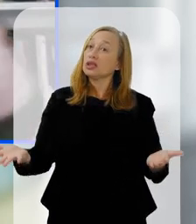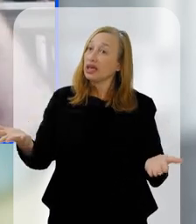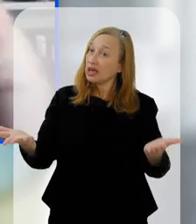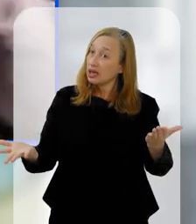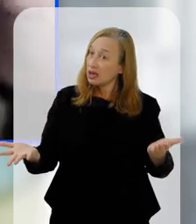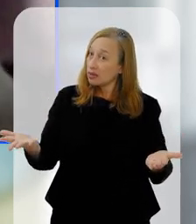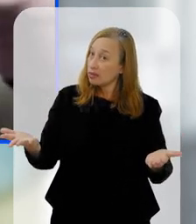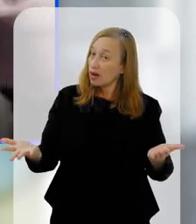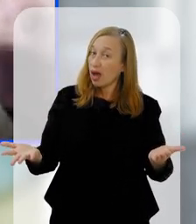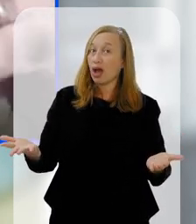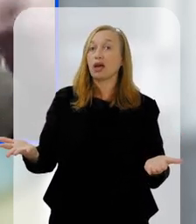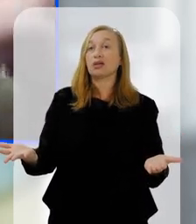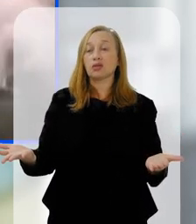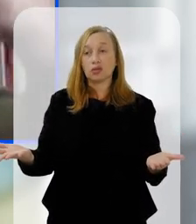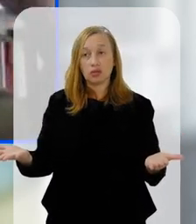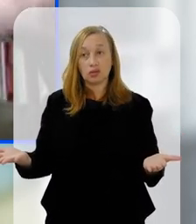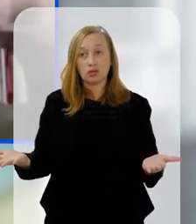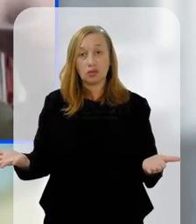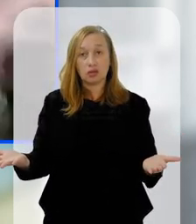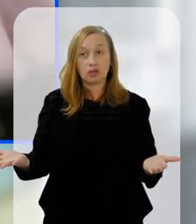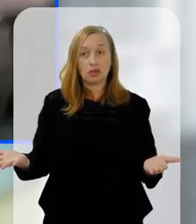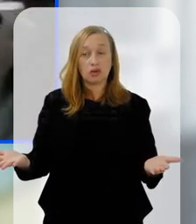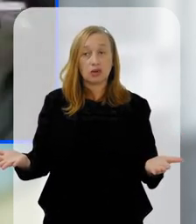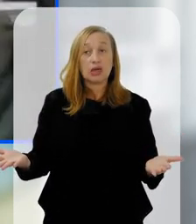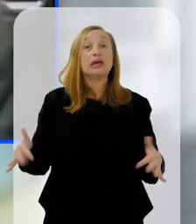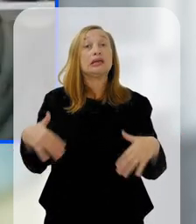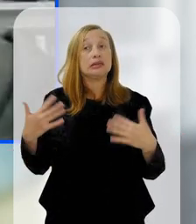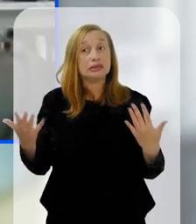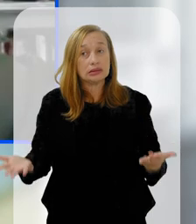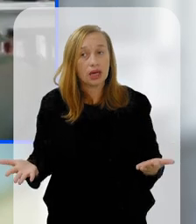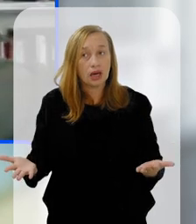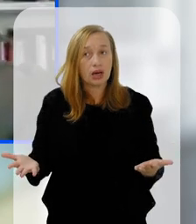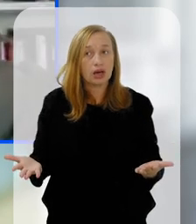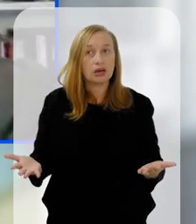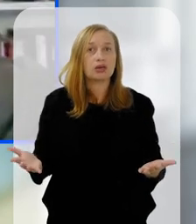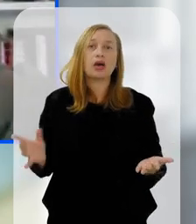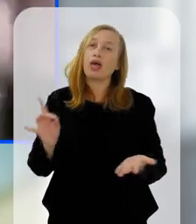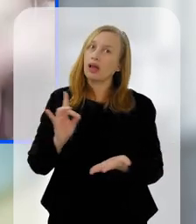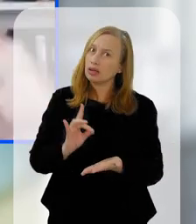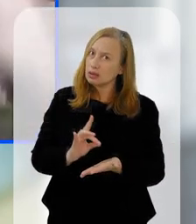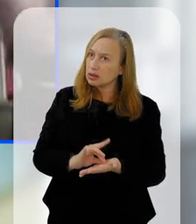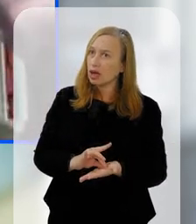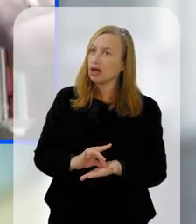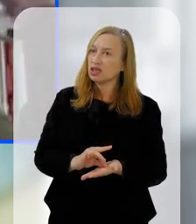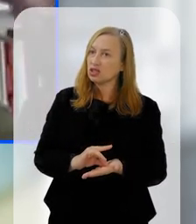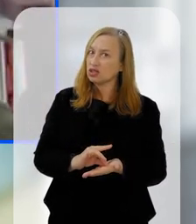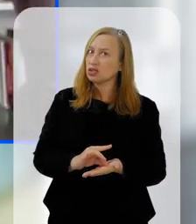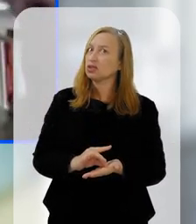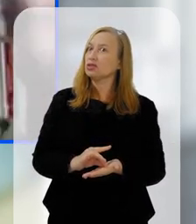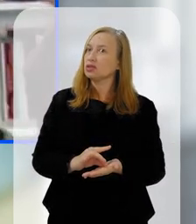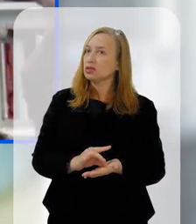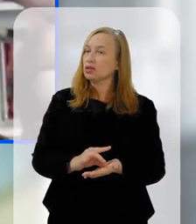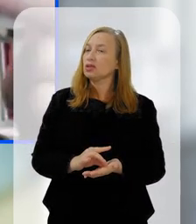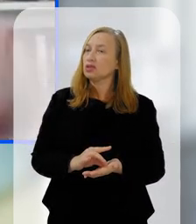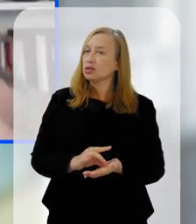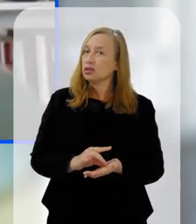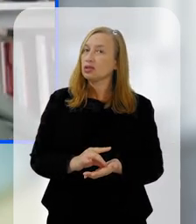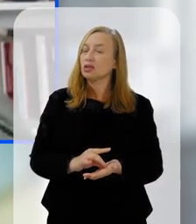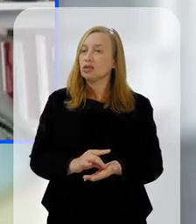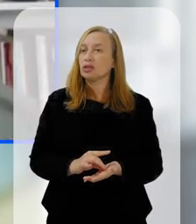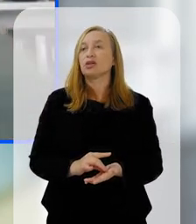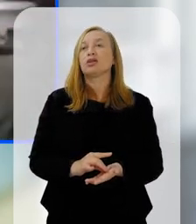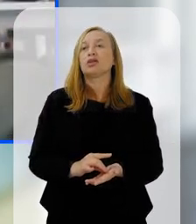Então, ela está sempre vulnerável a um volume de água e nem precisa de um evento extremo. Então, quer dizer, estas são as realidades